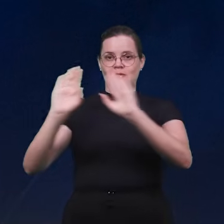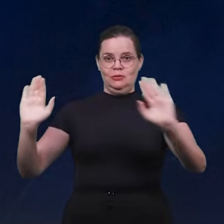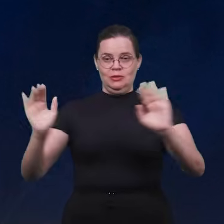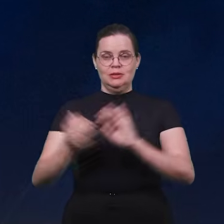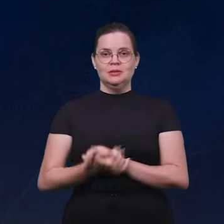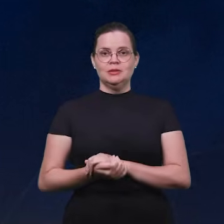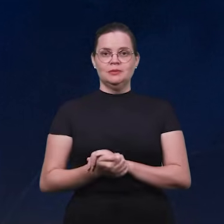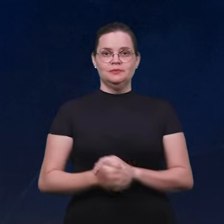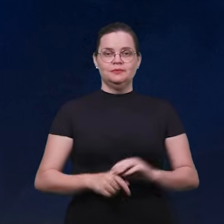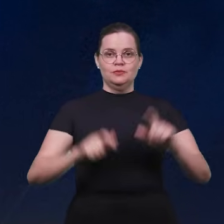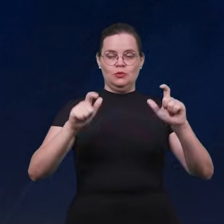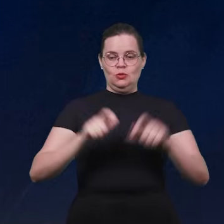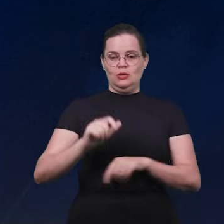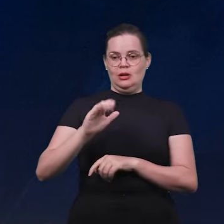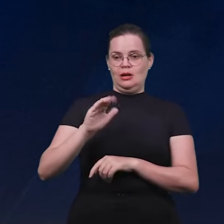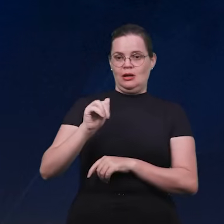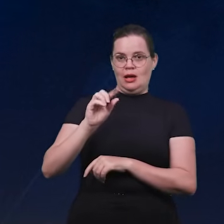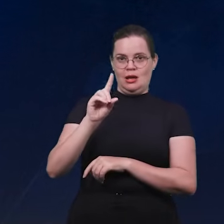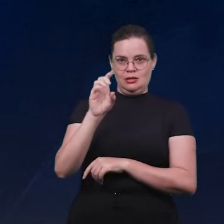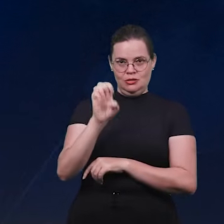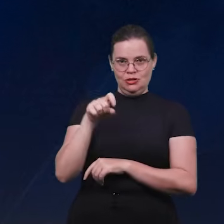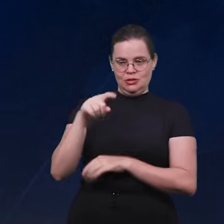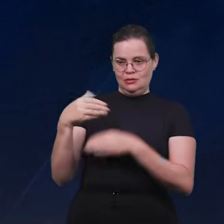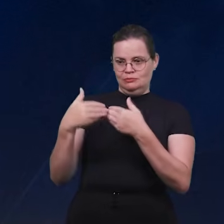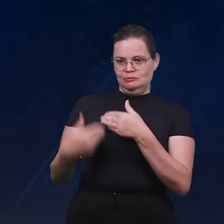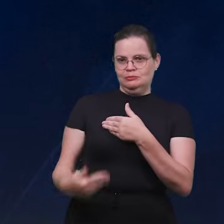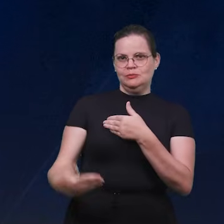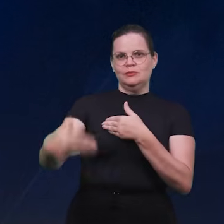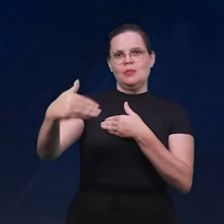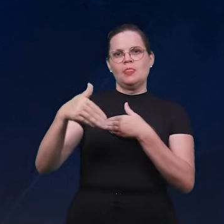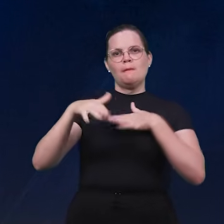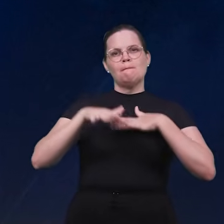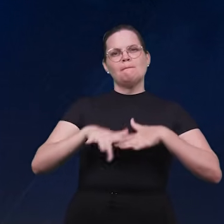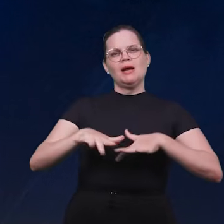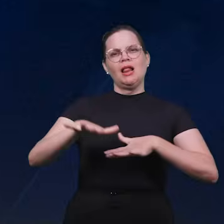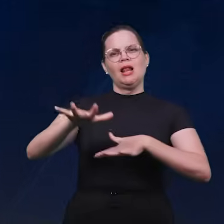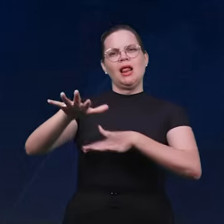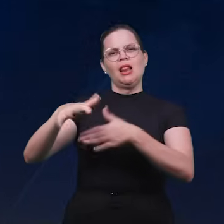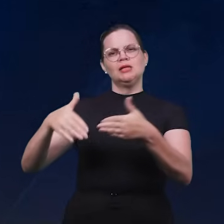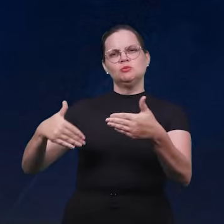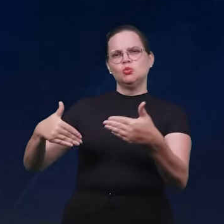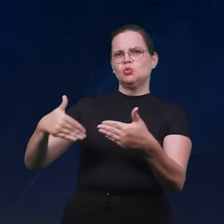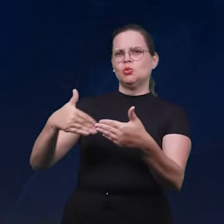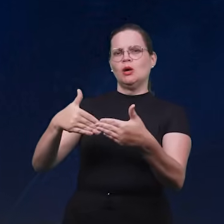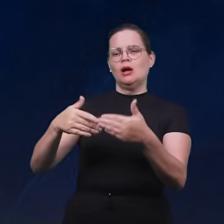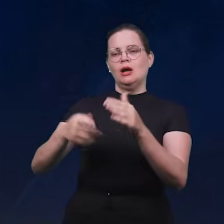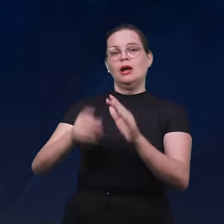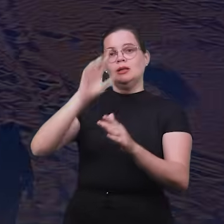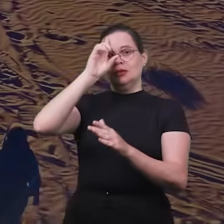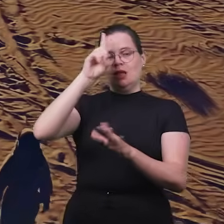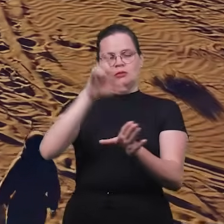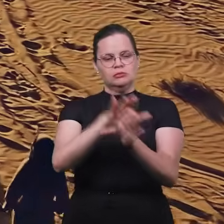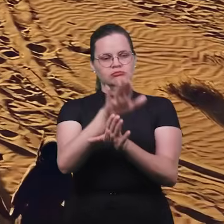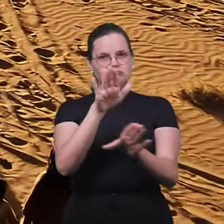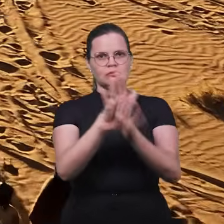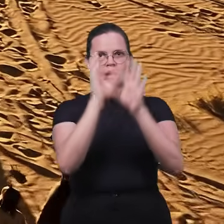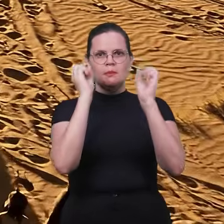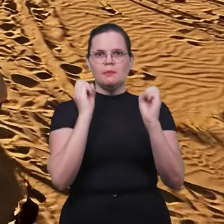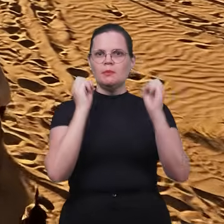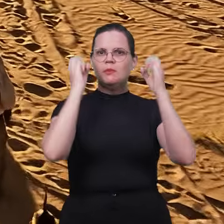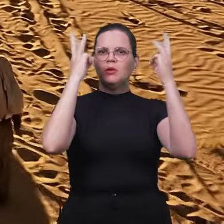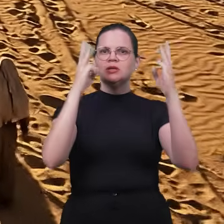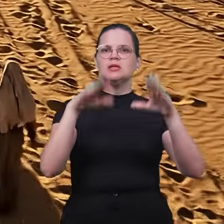Cádiz Barneia em diante, numa caminhada de curto período, Deus iria dar instruções a Moisés quanto